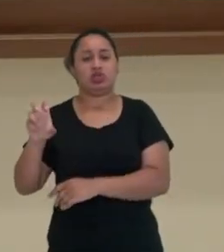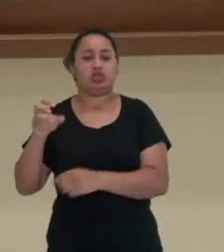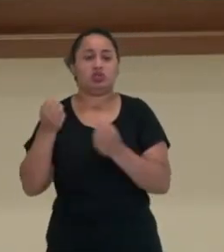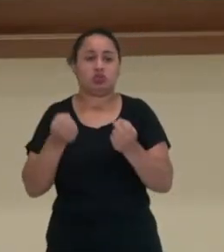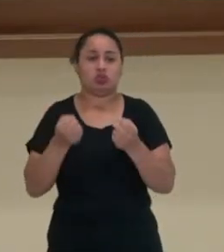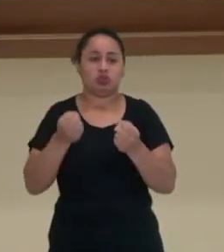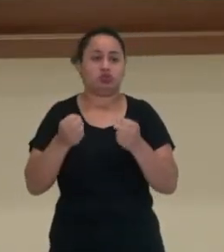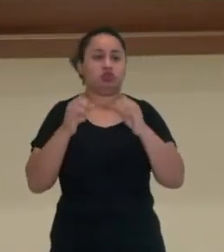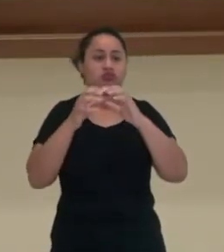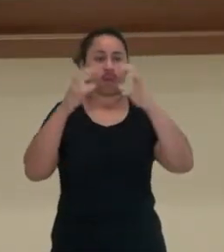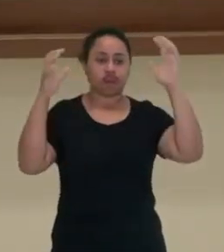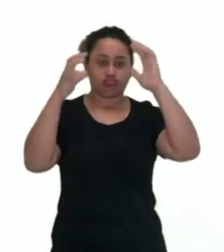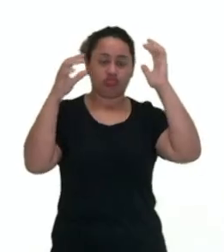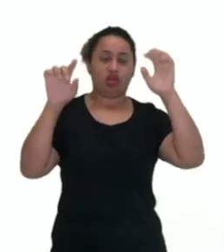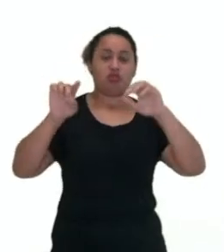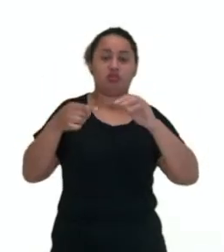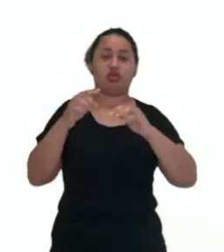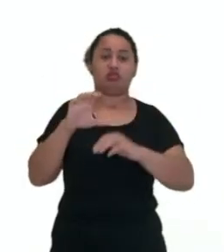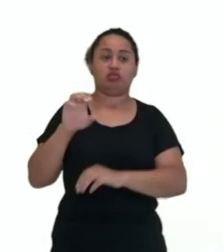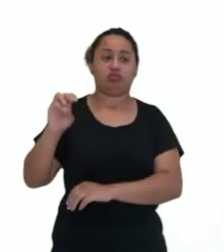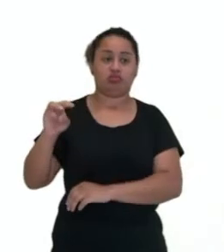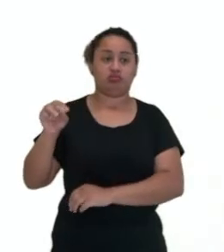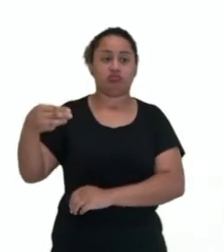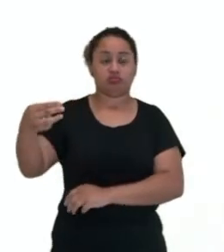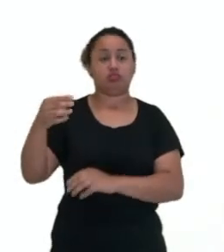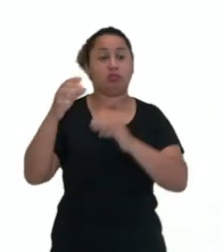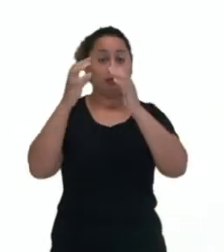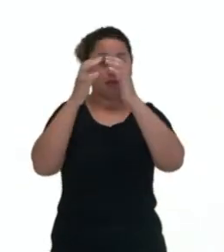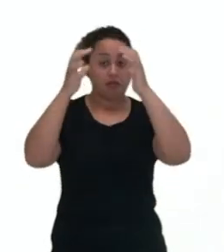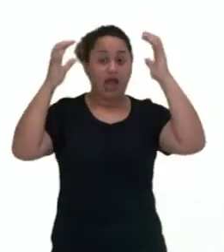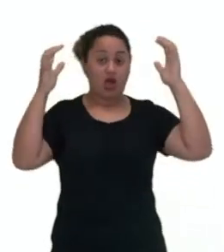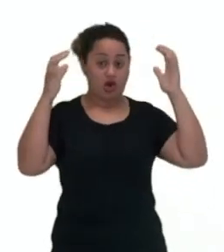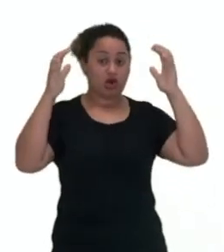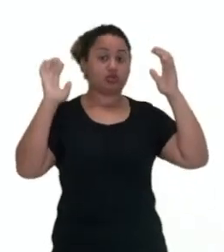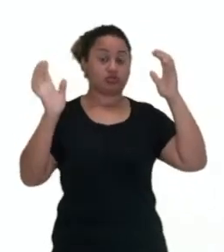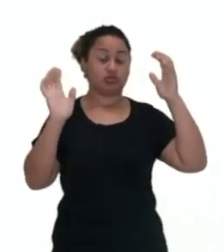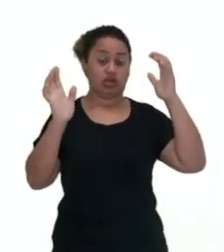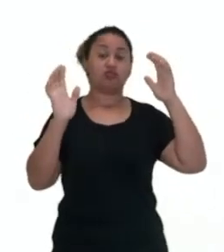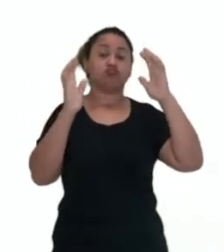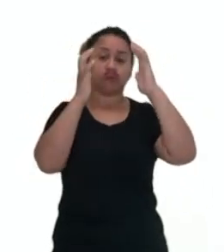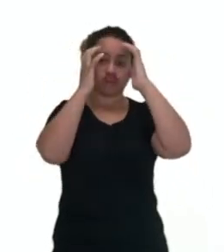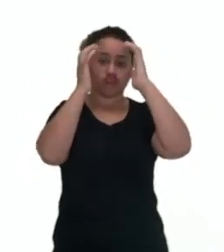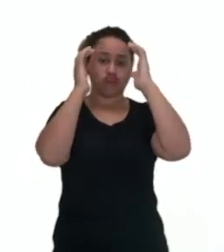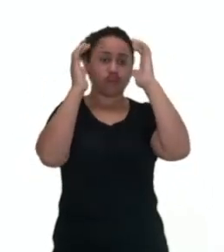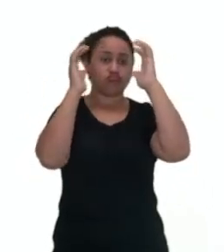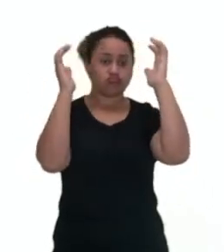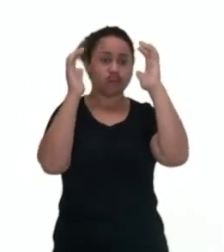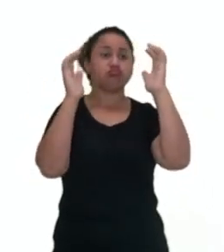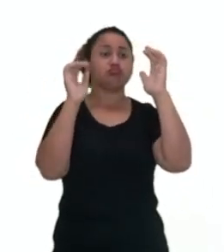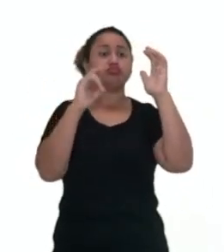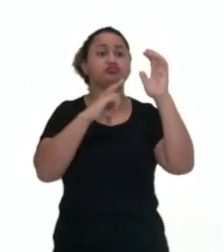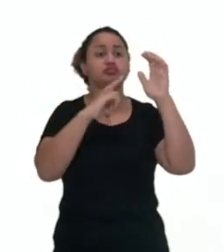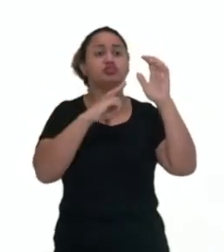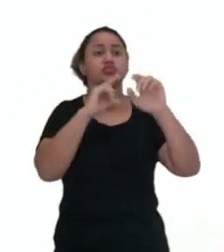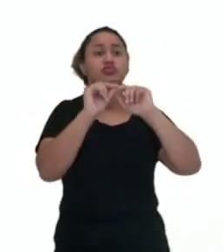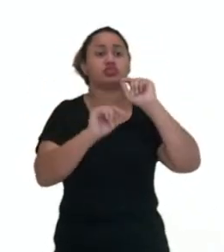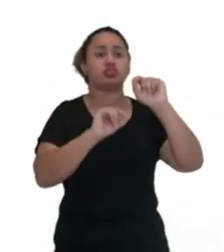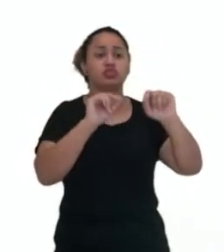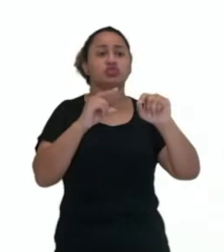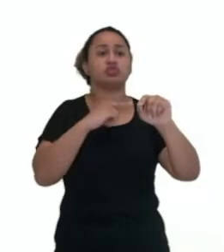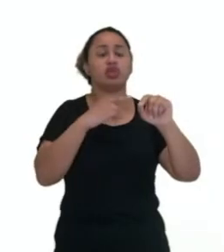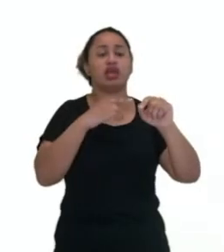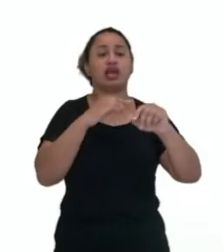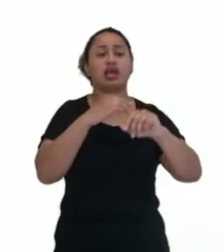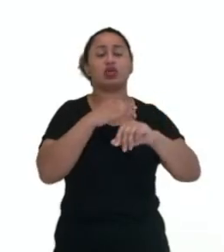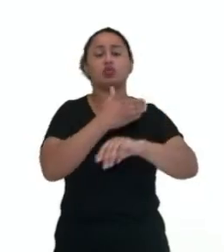Volume craniano ali cerca de 1.000 centímetros cúbicos, ou seja, maior, bem maior já. Tinham hábitos de